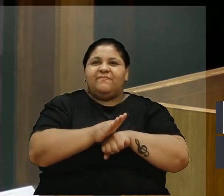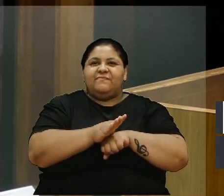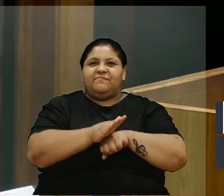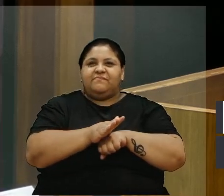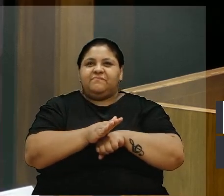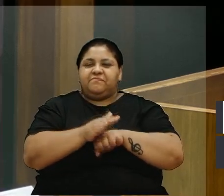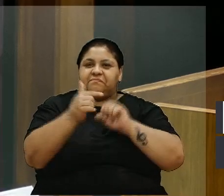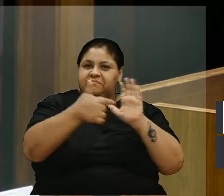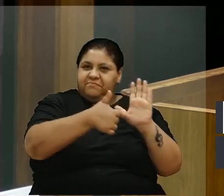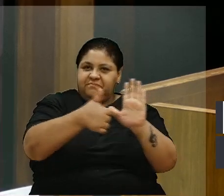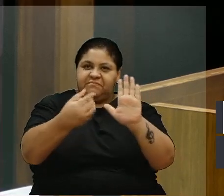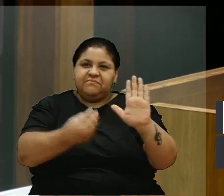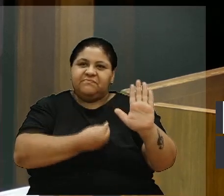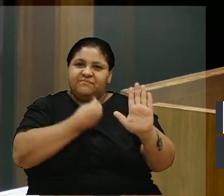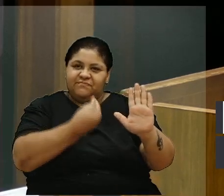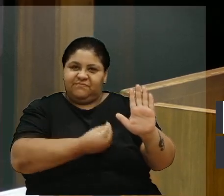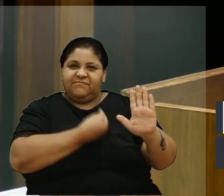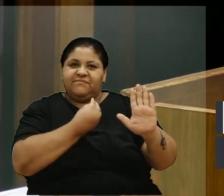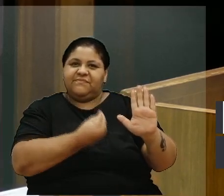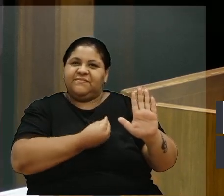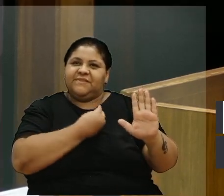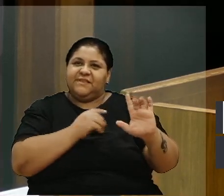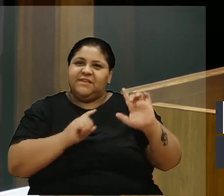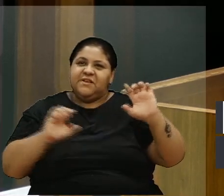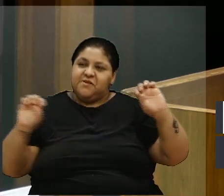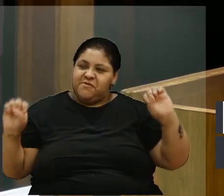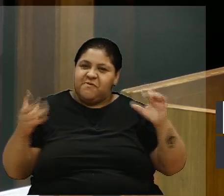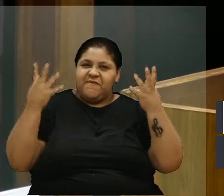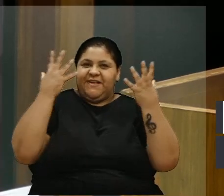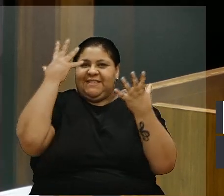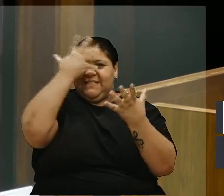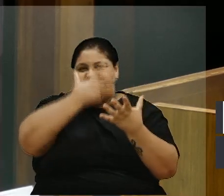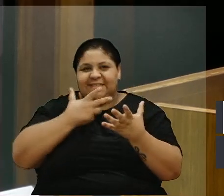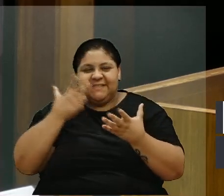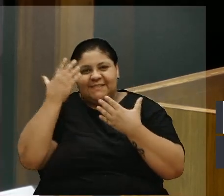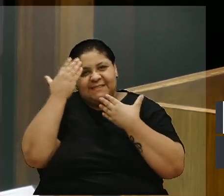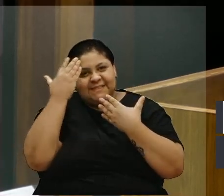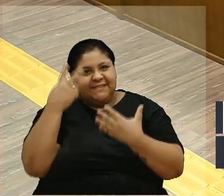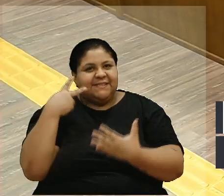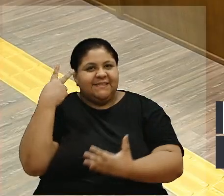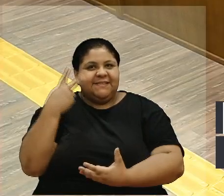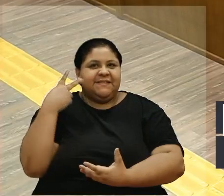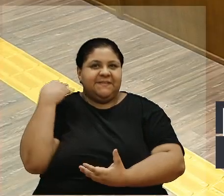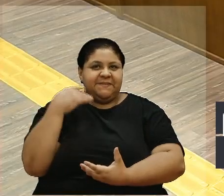transmissão e certamente vai ser uma festa muito linda. Obrigado, vereador Andressa.